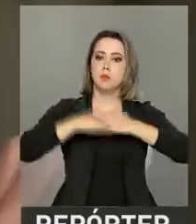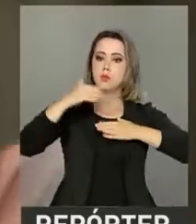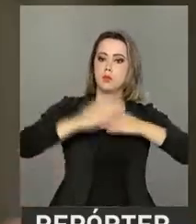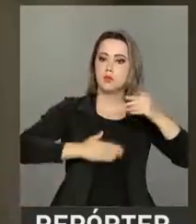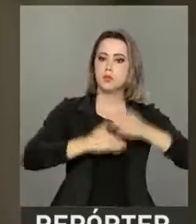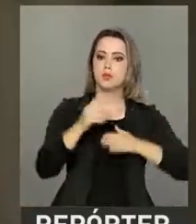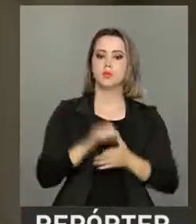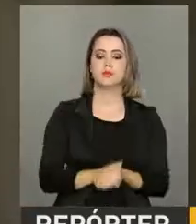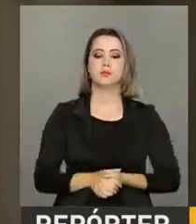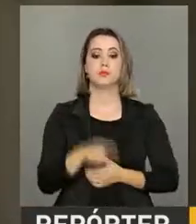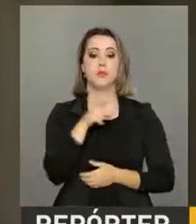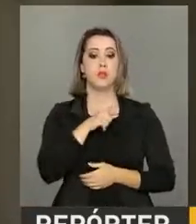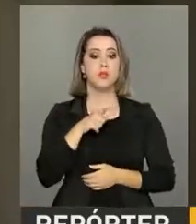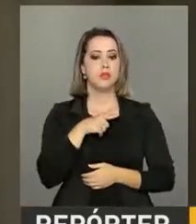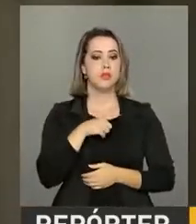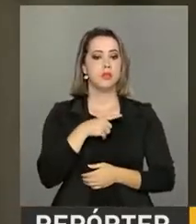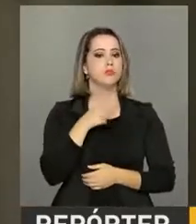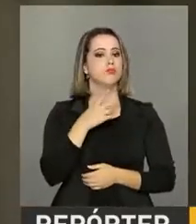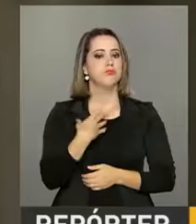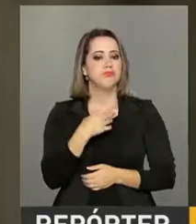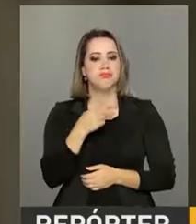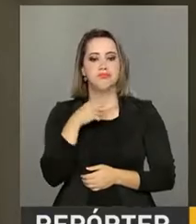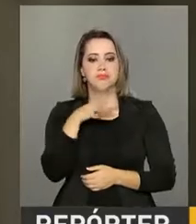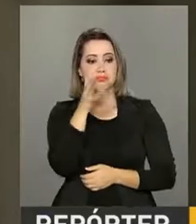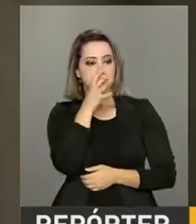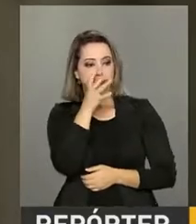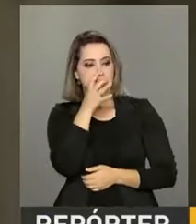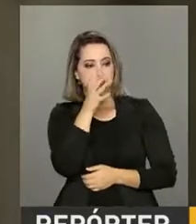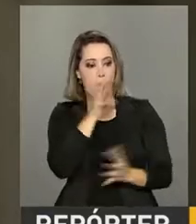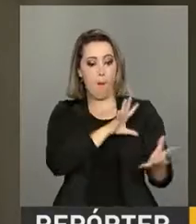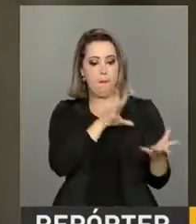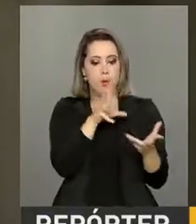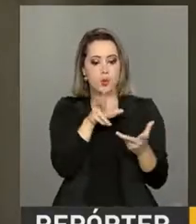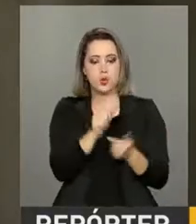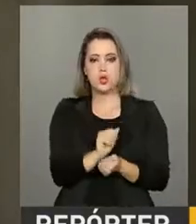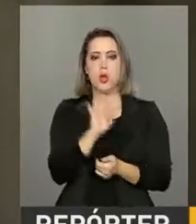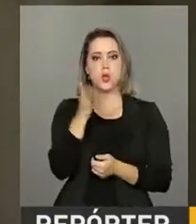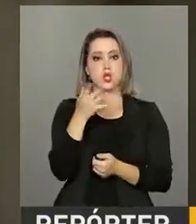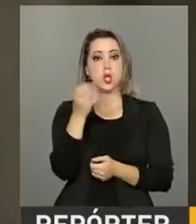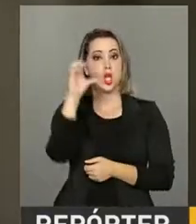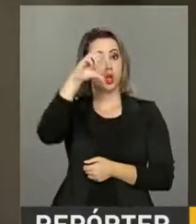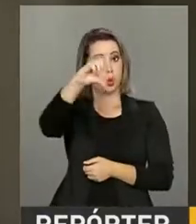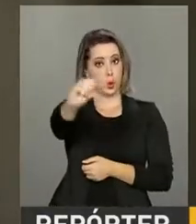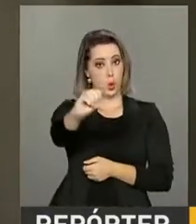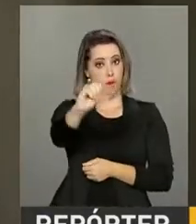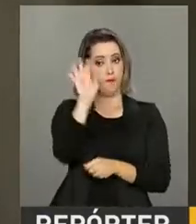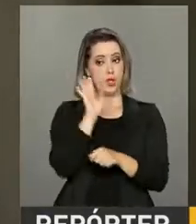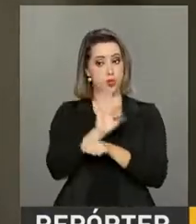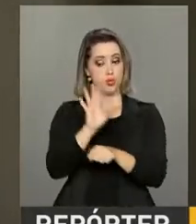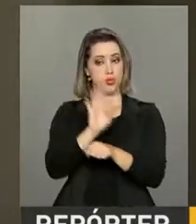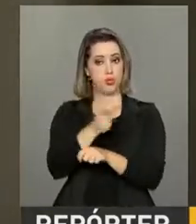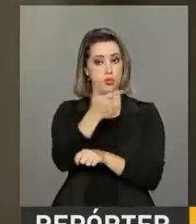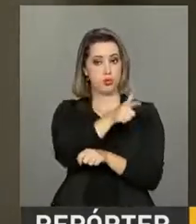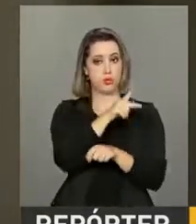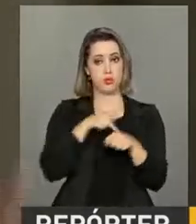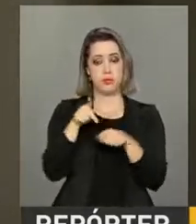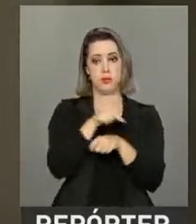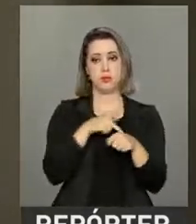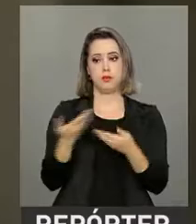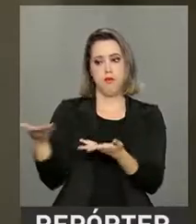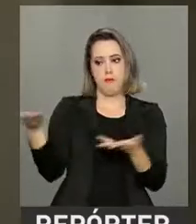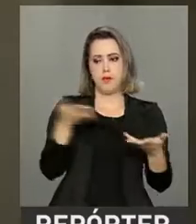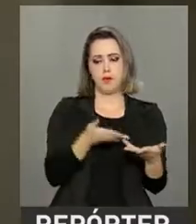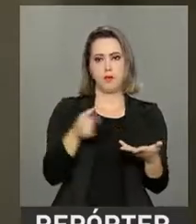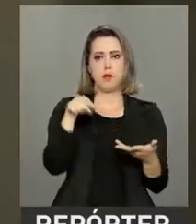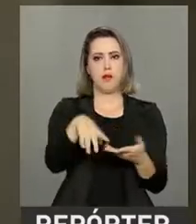interesse internacional muito grande nós já temos atualmente nove convênios de cooperação internacional então estou vindo pra